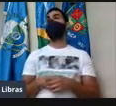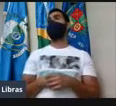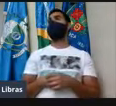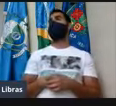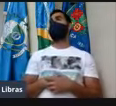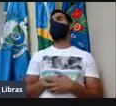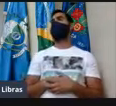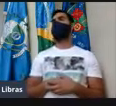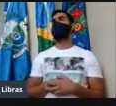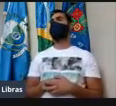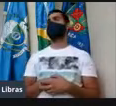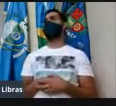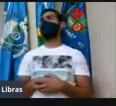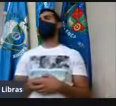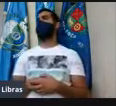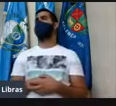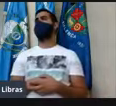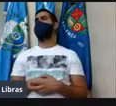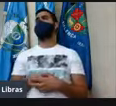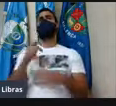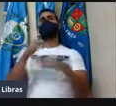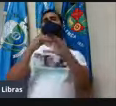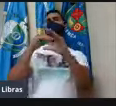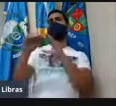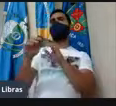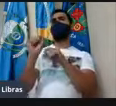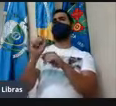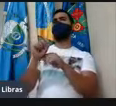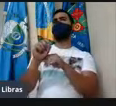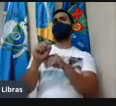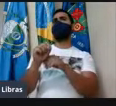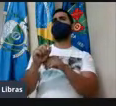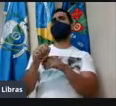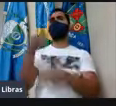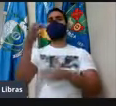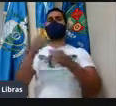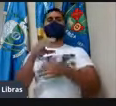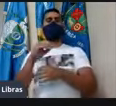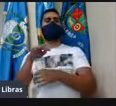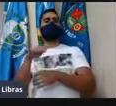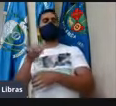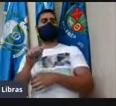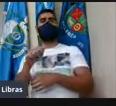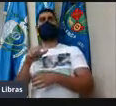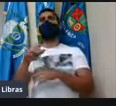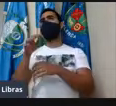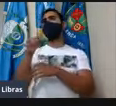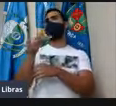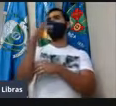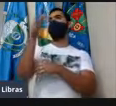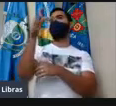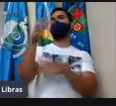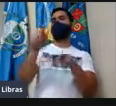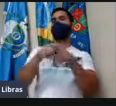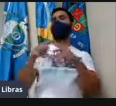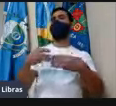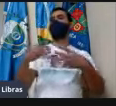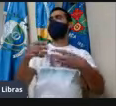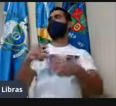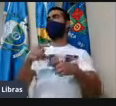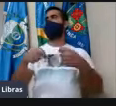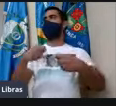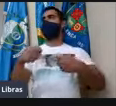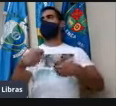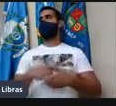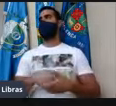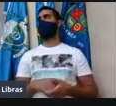nós fomos orientados a enviar para o Tribunal de Contas e numa data futura ao Ministério da Economia.